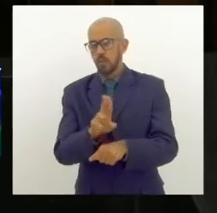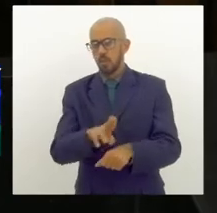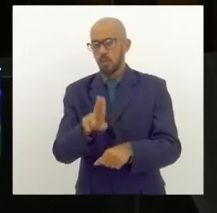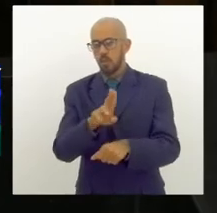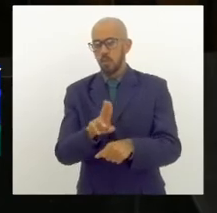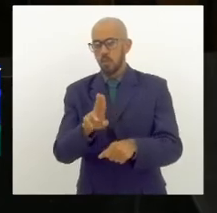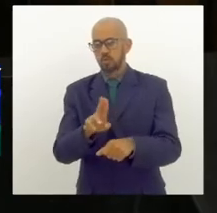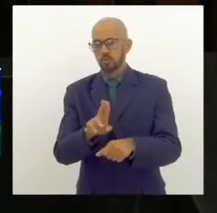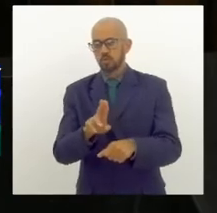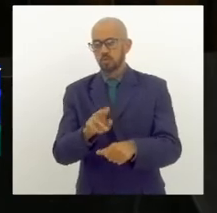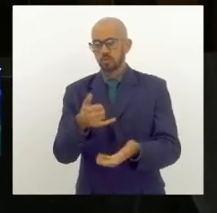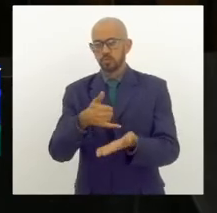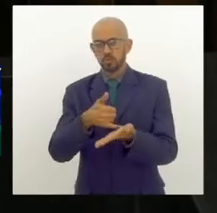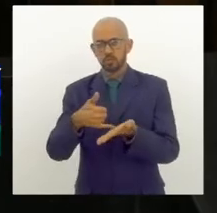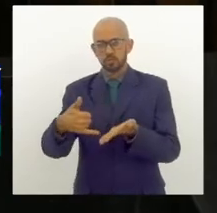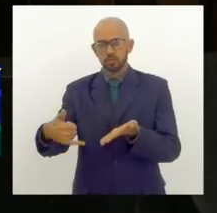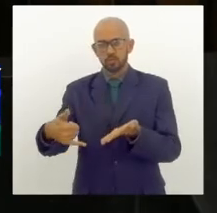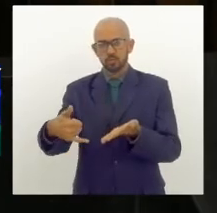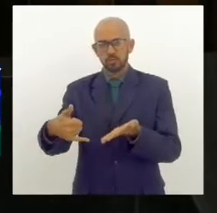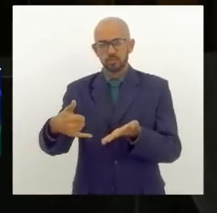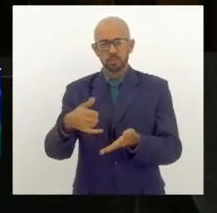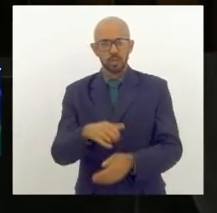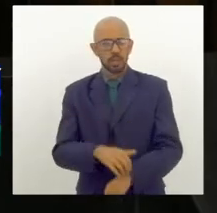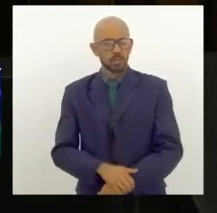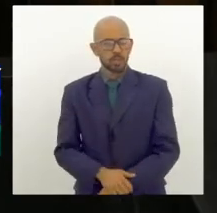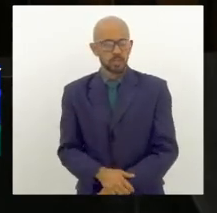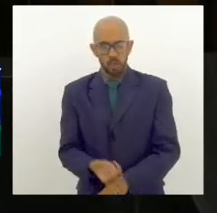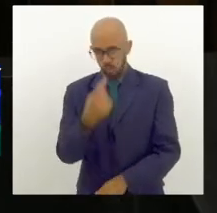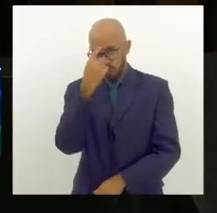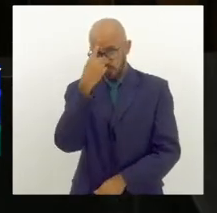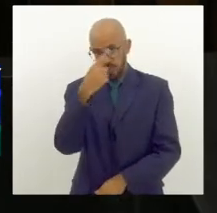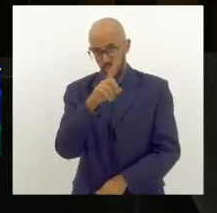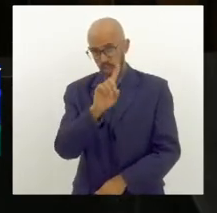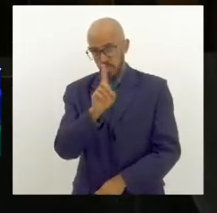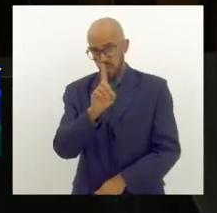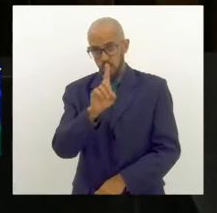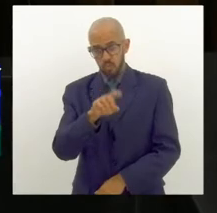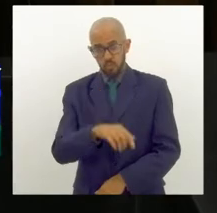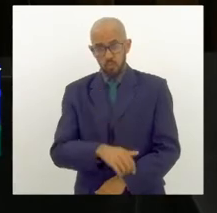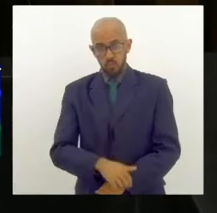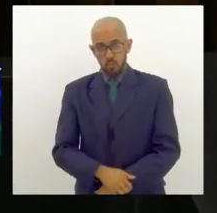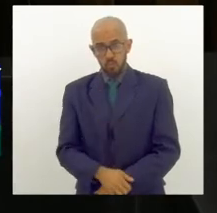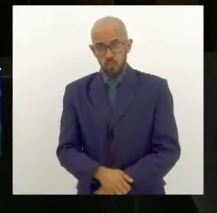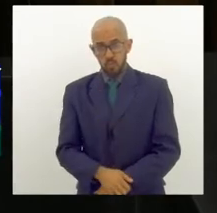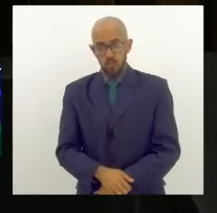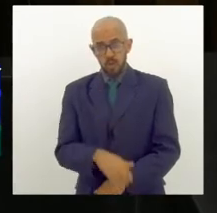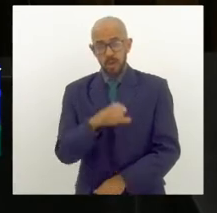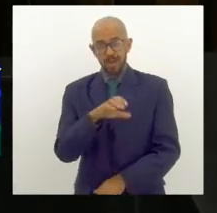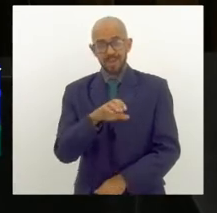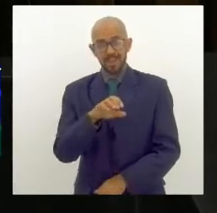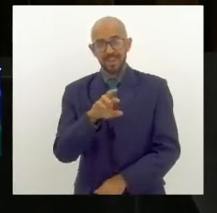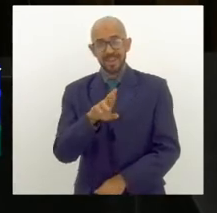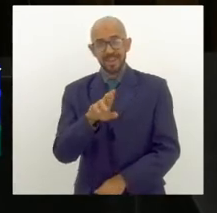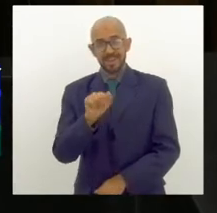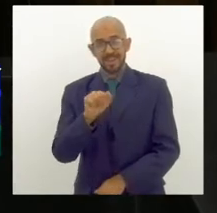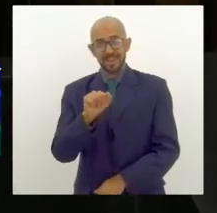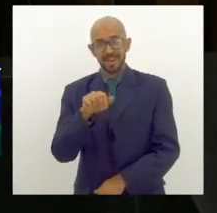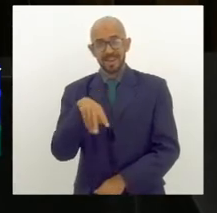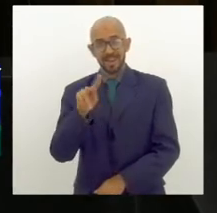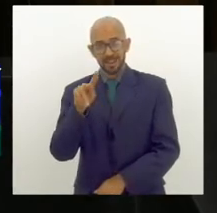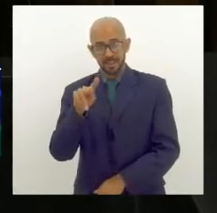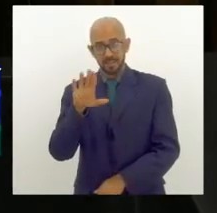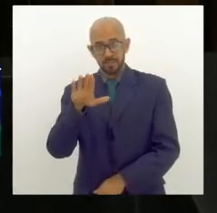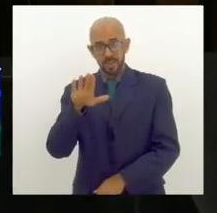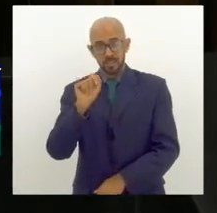de crack. Eu não estou inventando isso, mas o atual candidato a governador do Rio